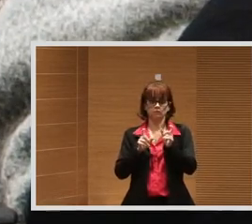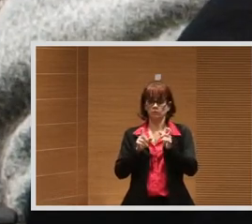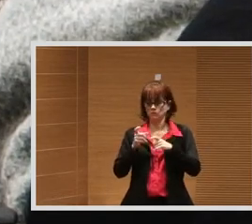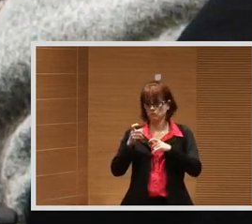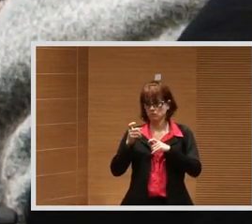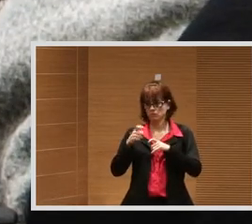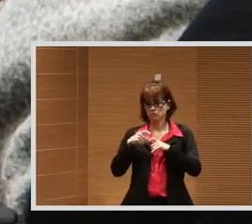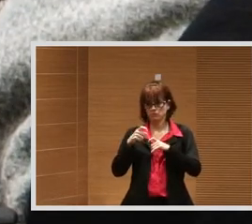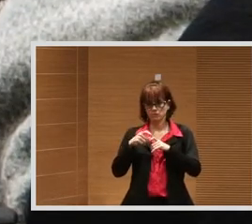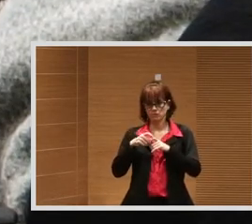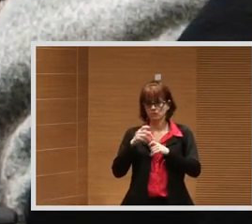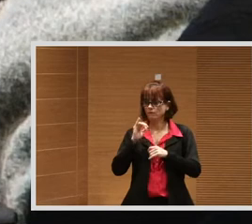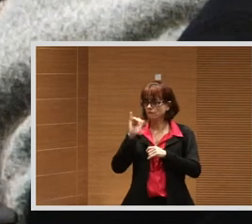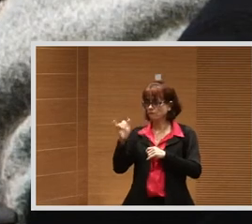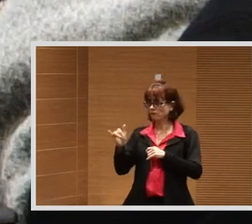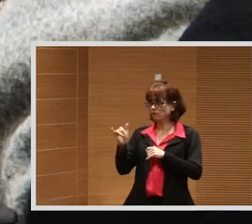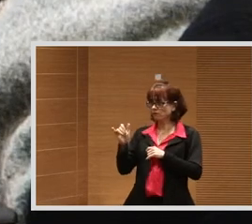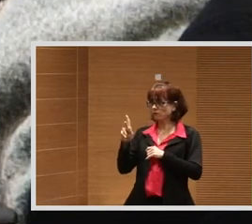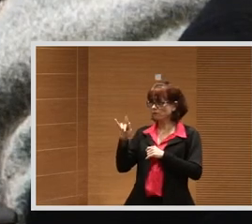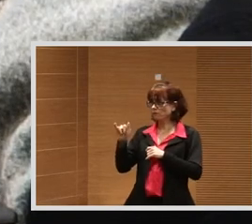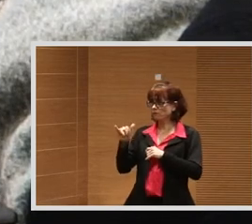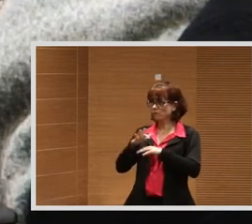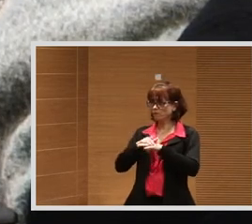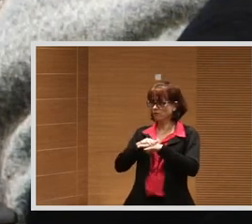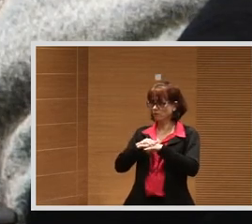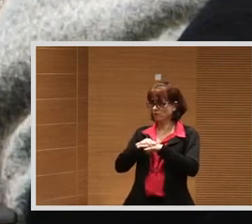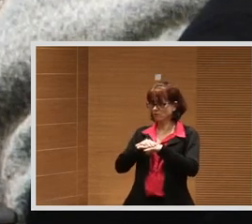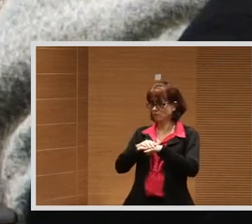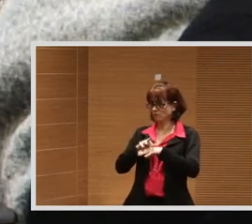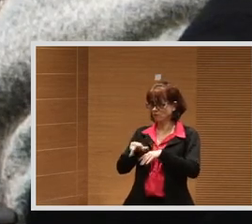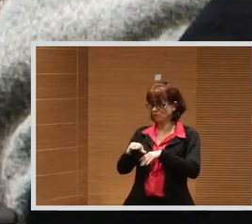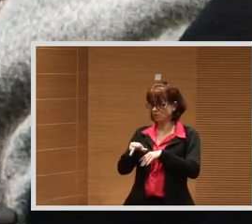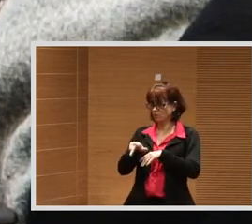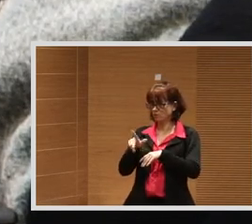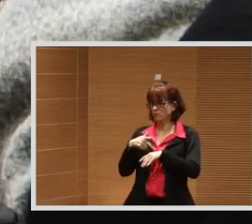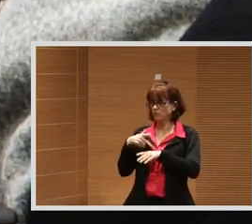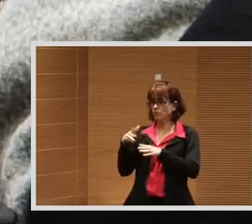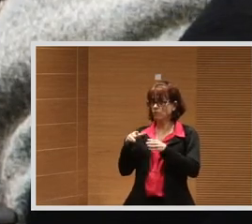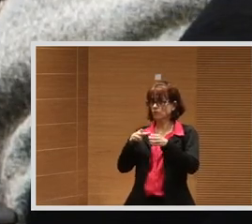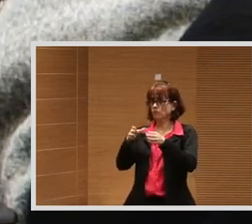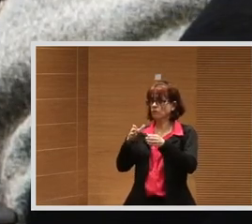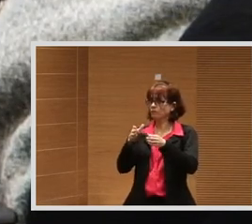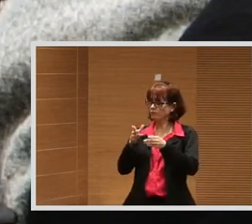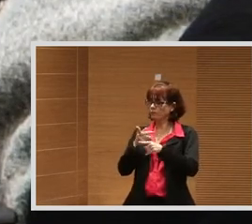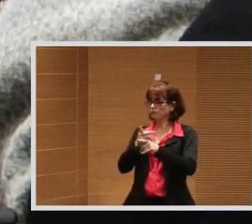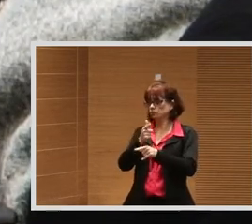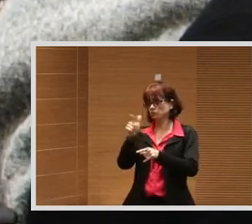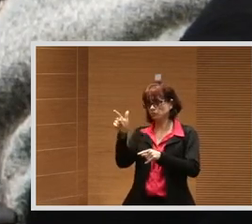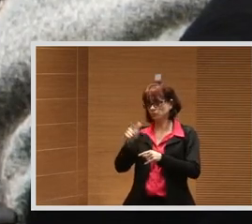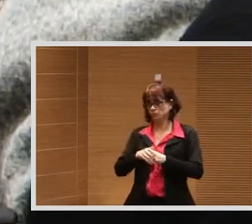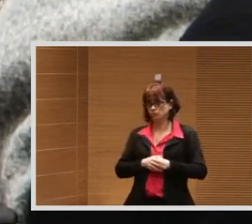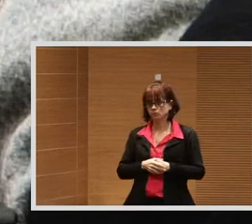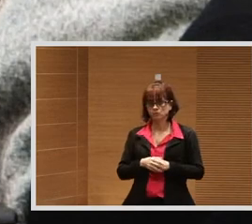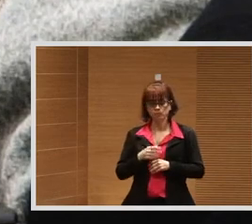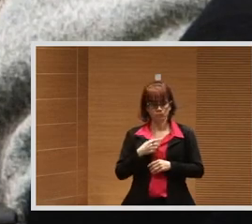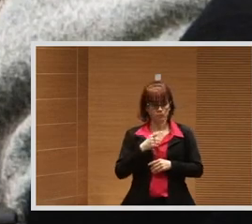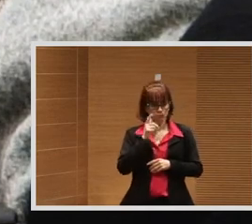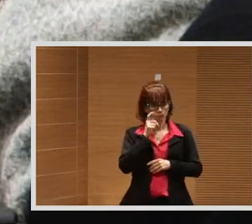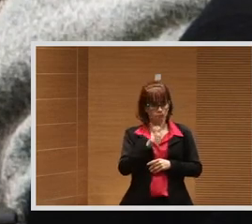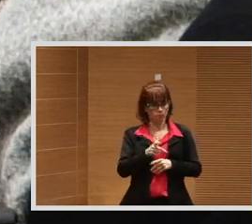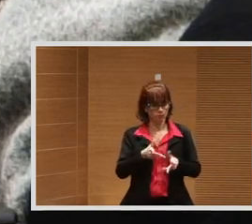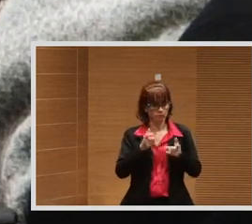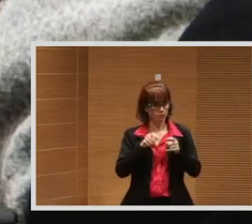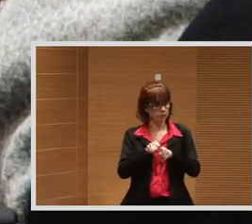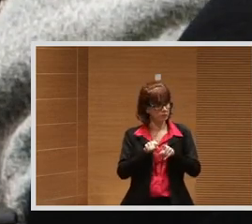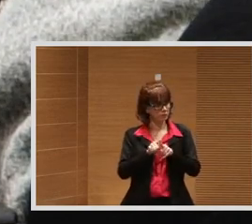Seu filho não está doente, busca outro caminho. Né? Então, é algo que eu tenho observado, assim, tem aumentado